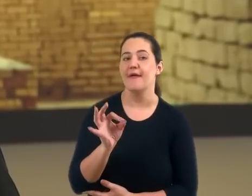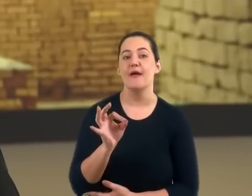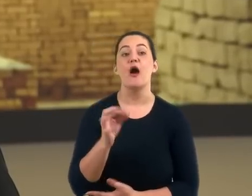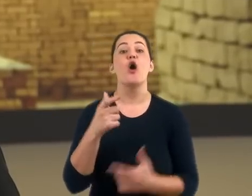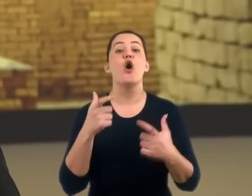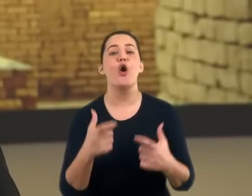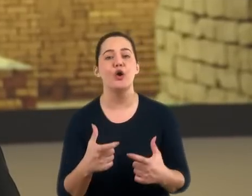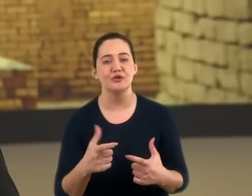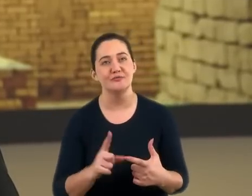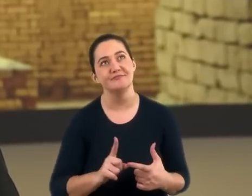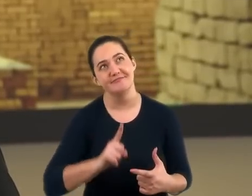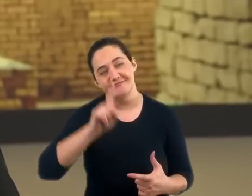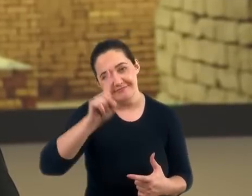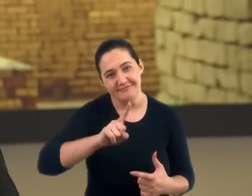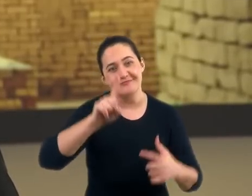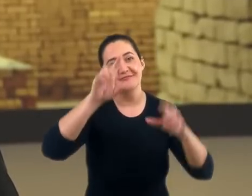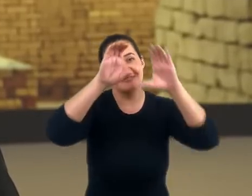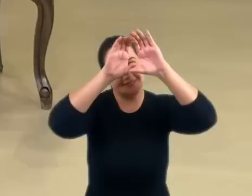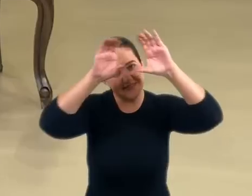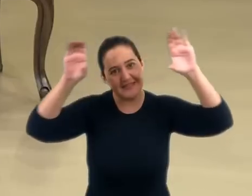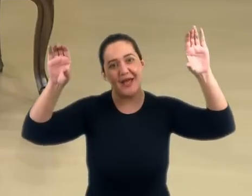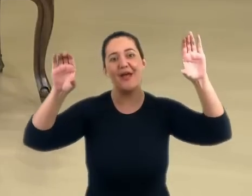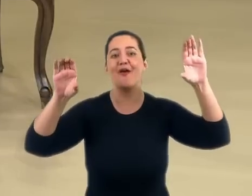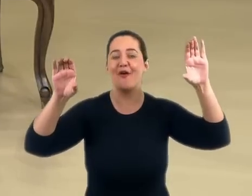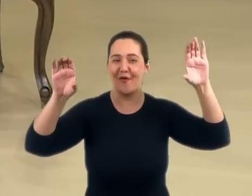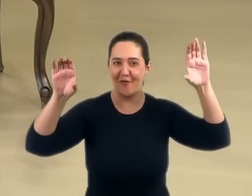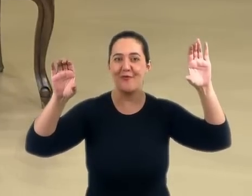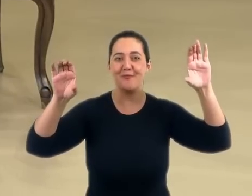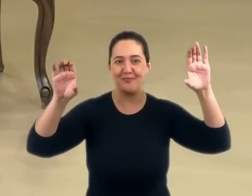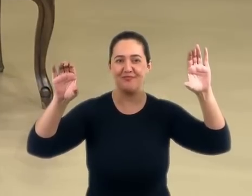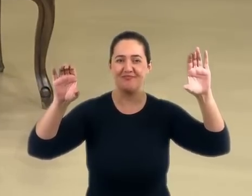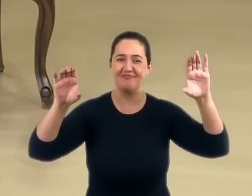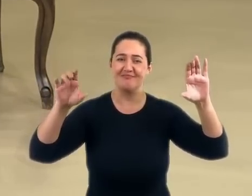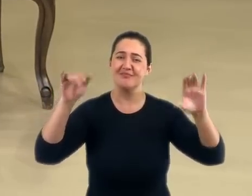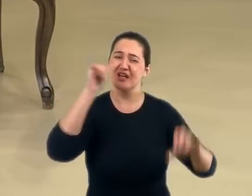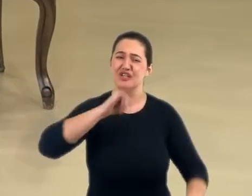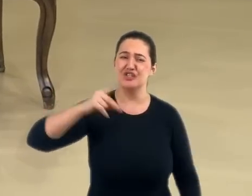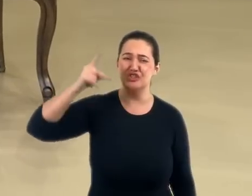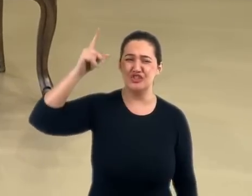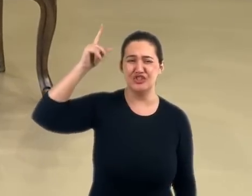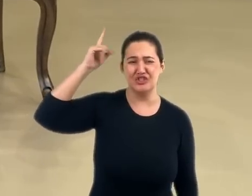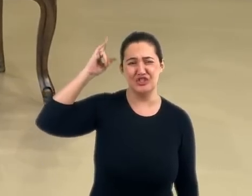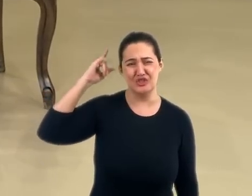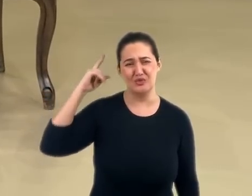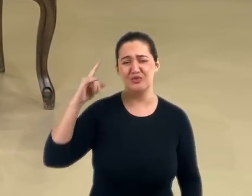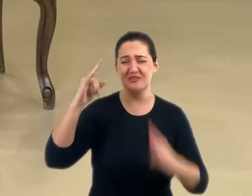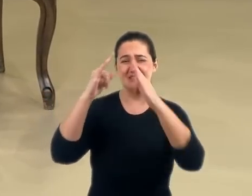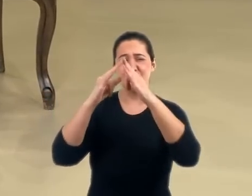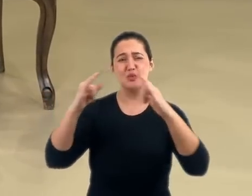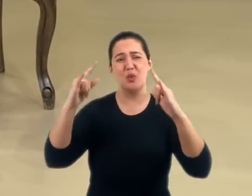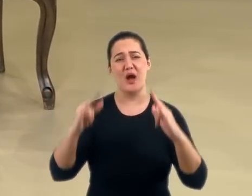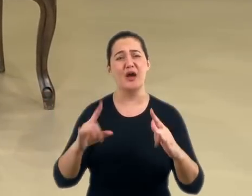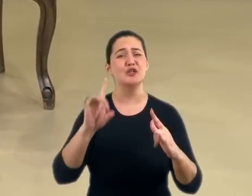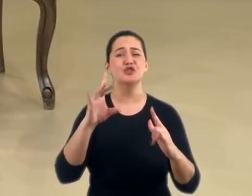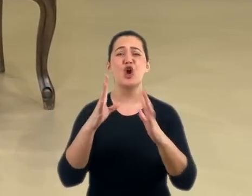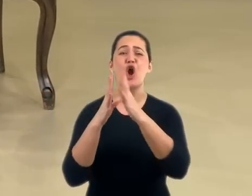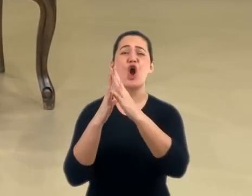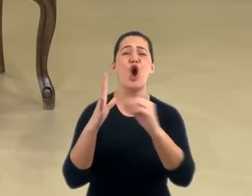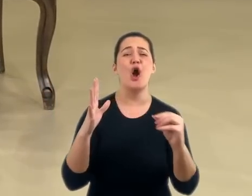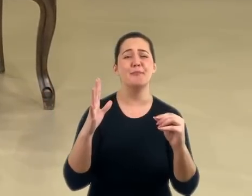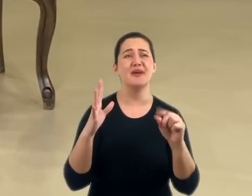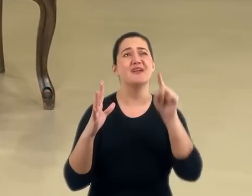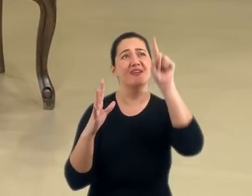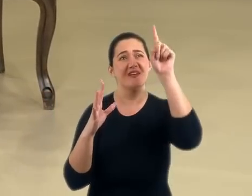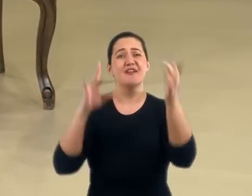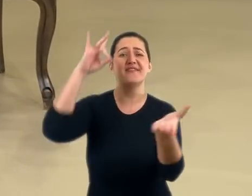um santuário celestial. Aquele antigo santuário hebraico era apenas a cópia do santuário superior de